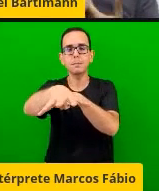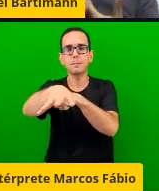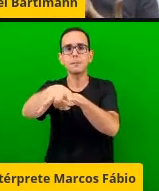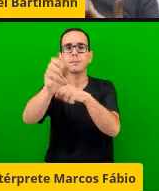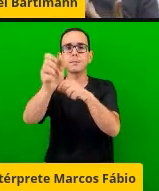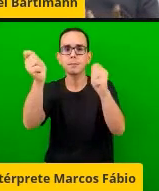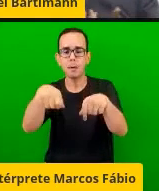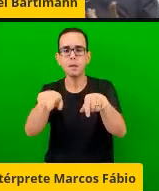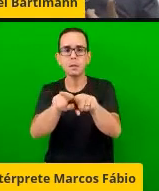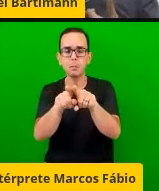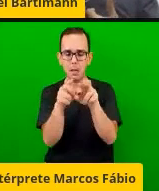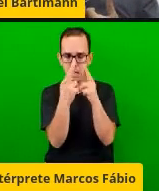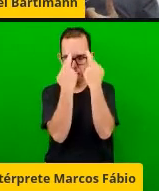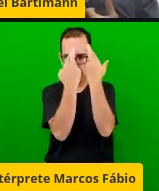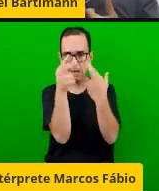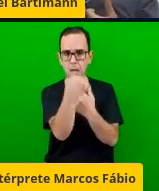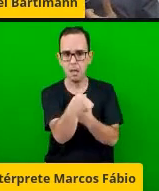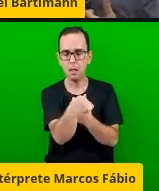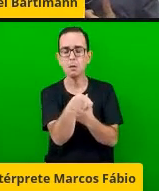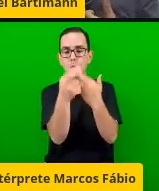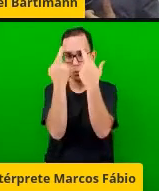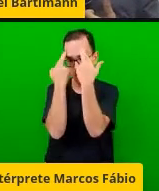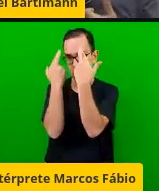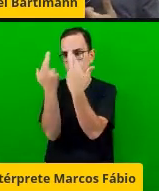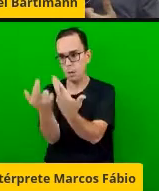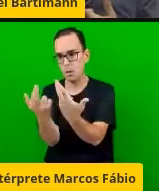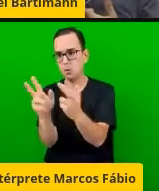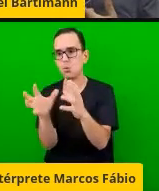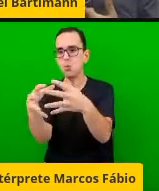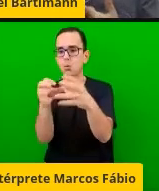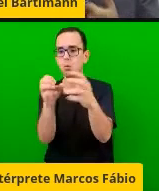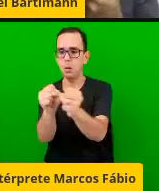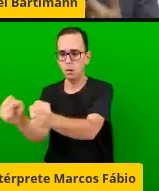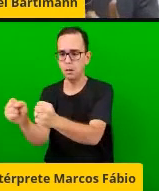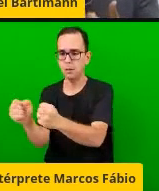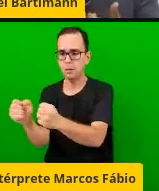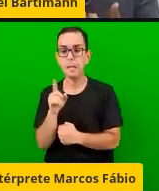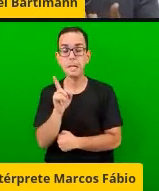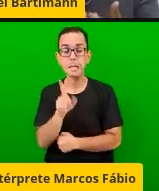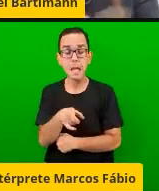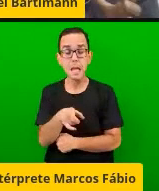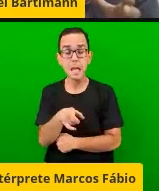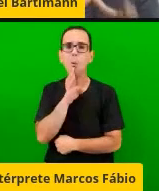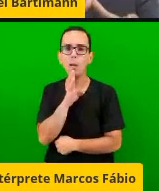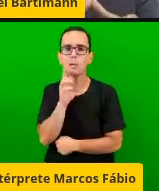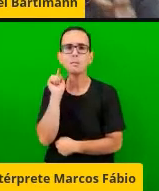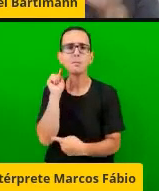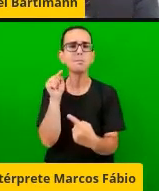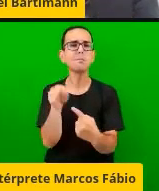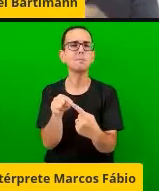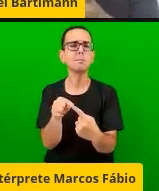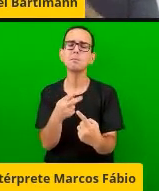restrito à academia ou restrito, por exemplo, a grupos de poder. Este conhecimento, ele não pode